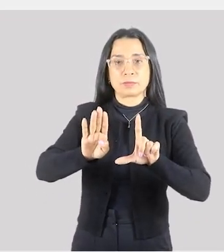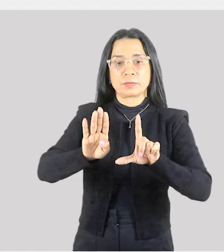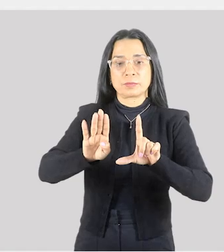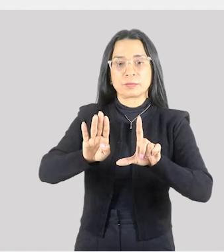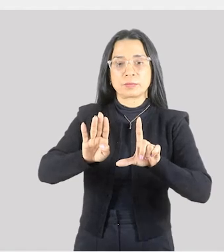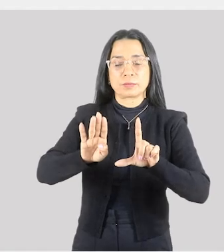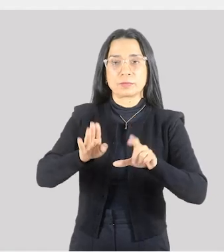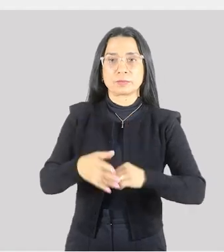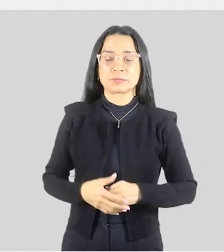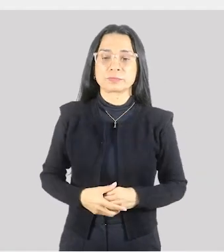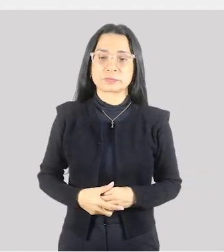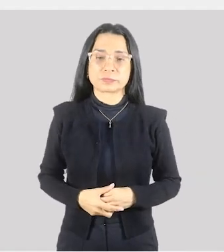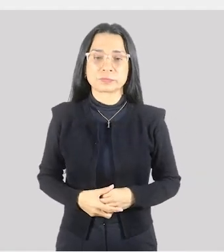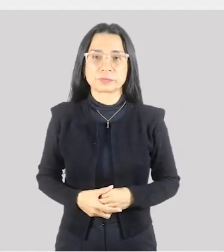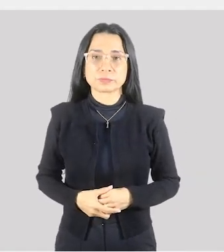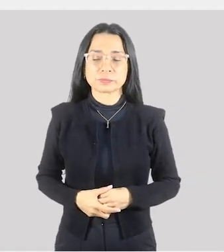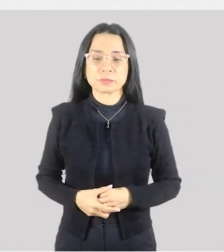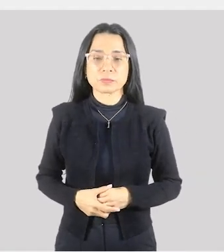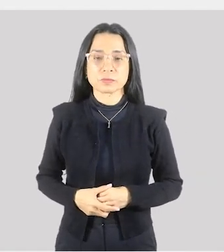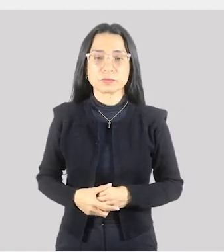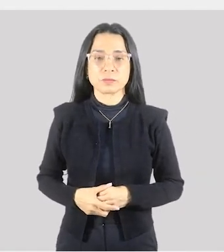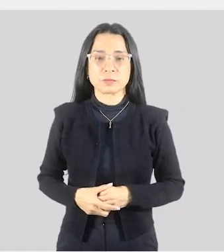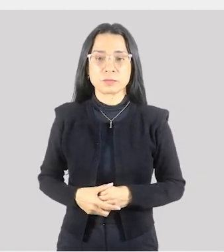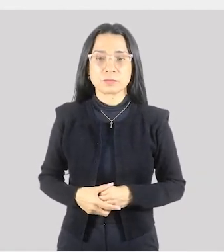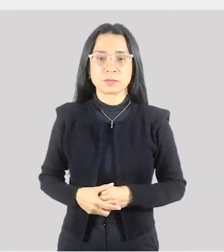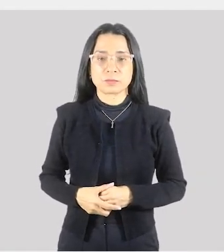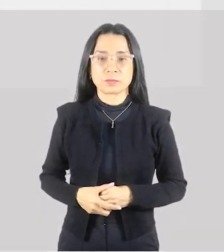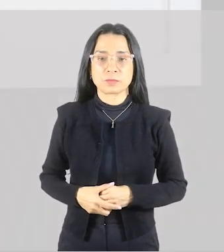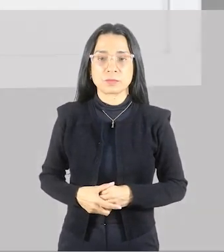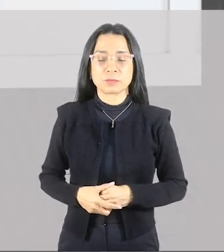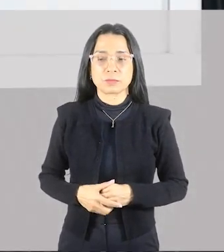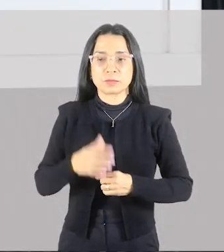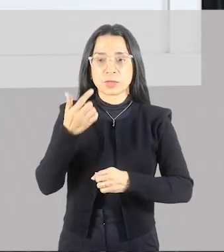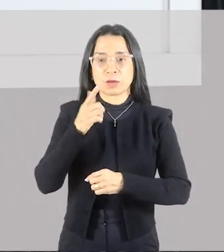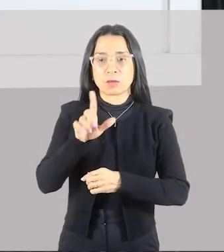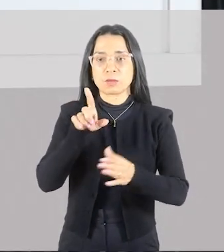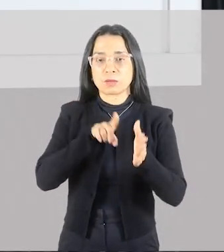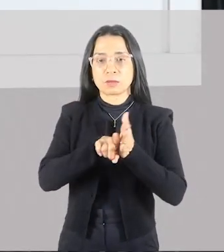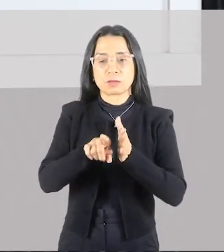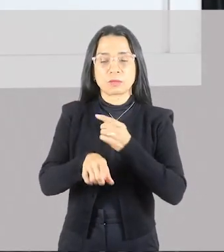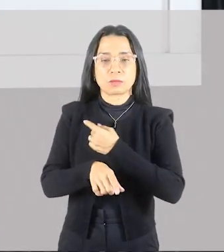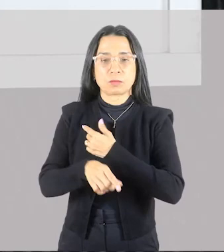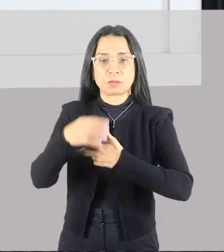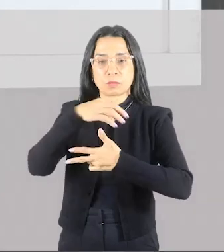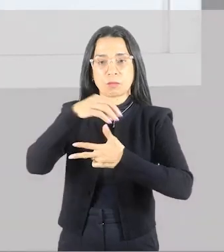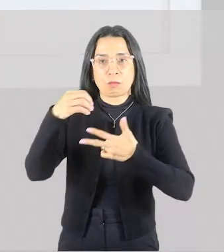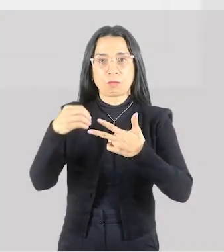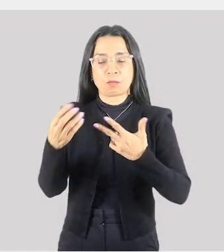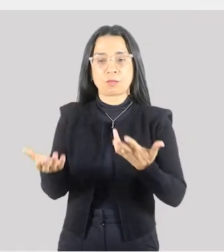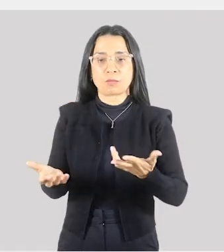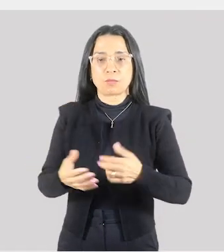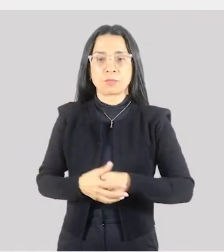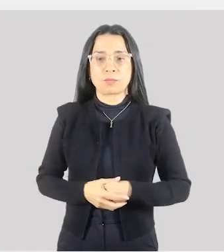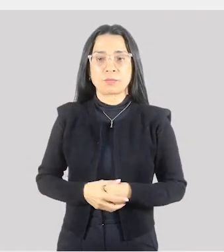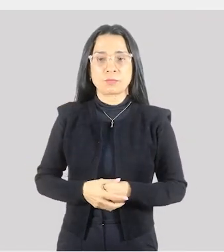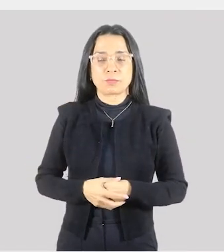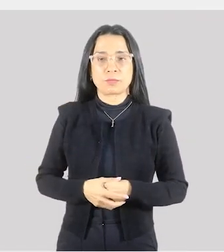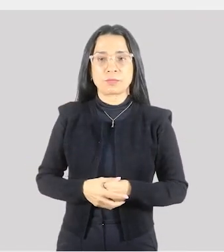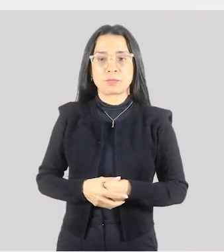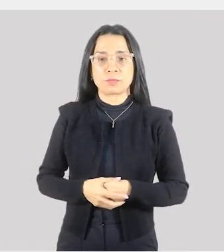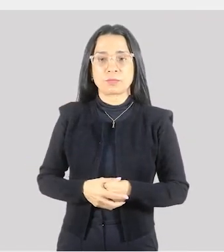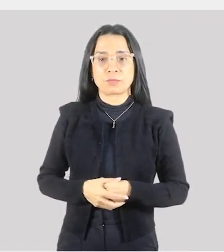B de bola. Perfeito? Ok, turminha, vamos para a próxima. Questão do Enem. Na